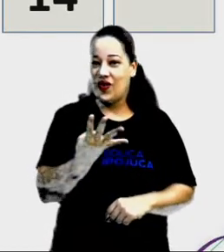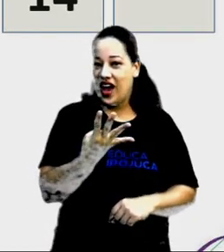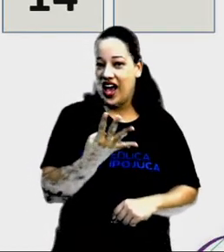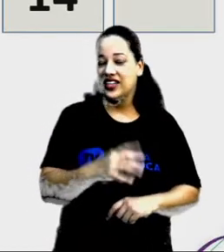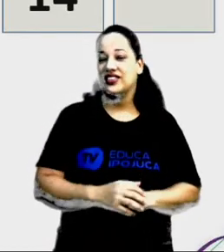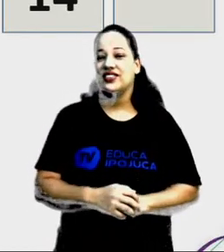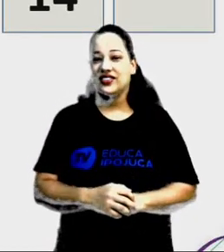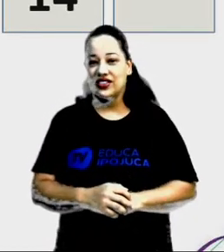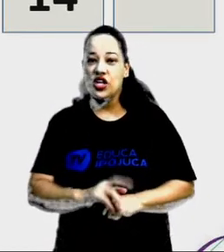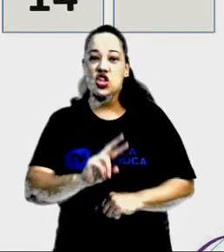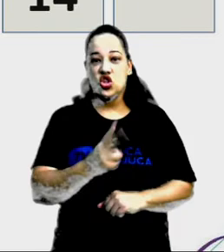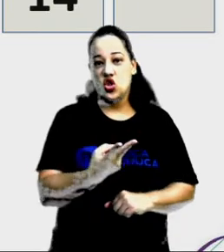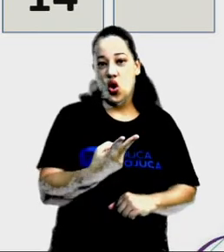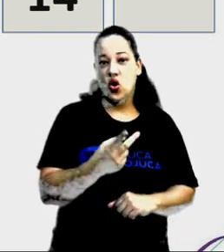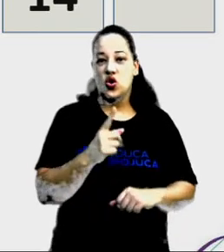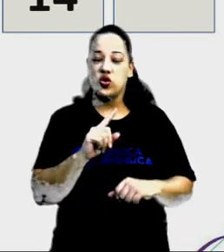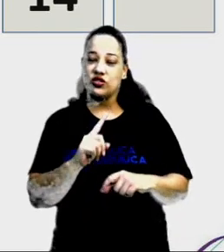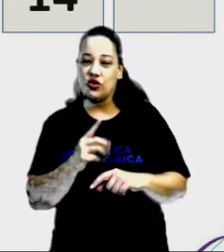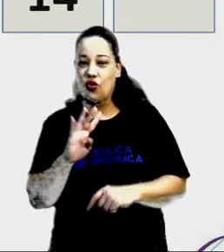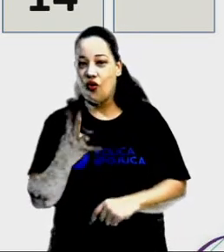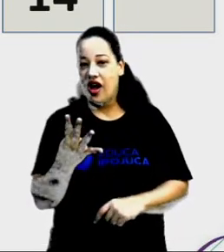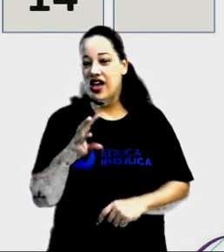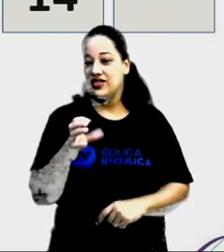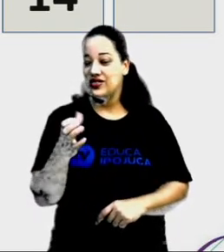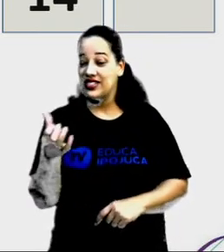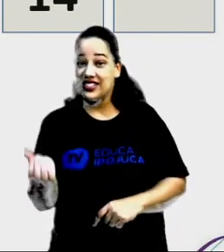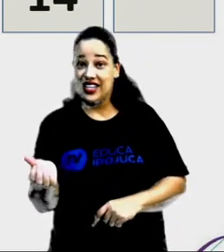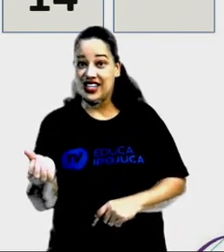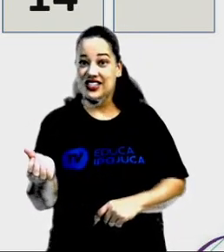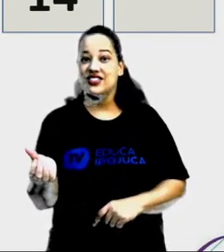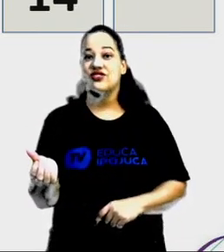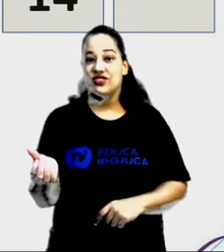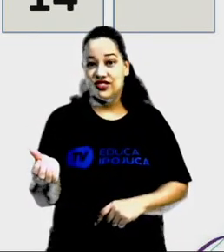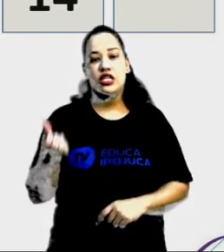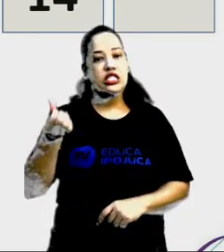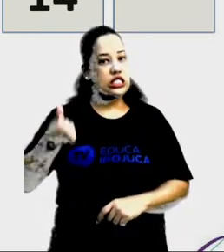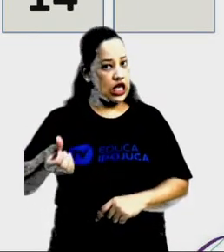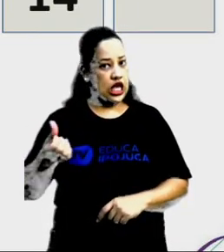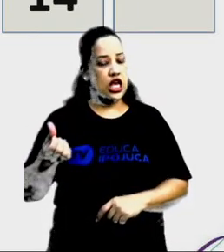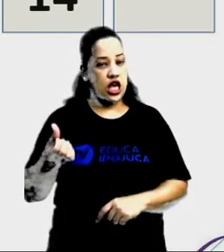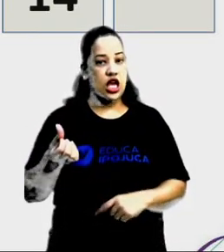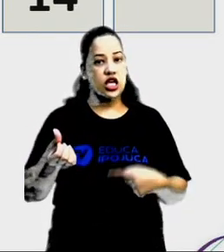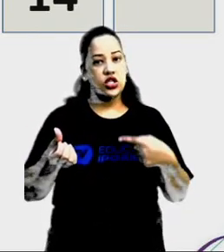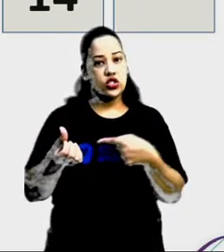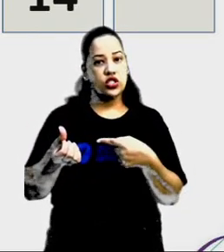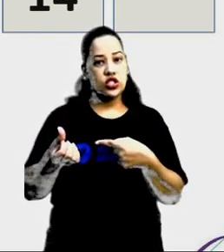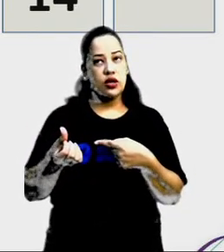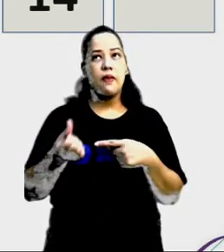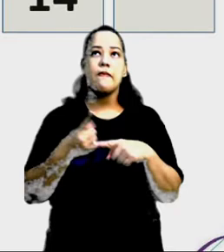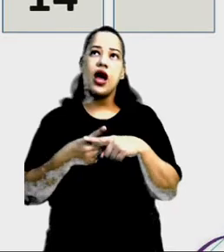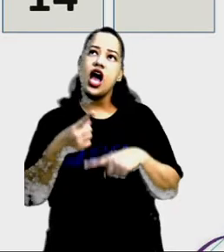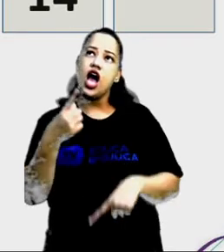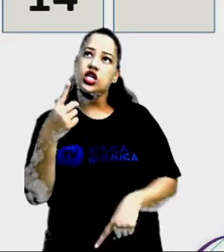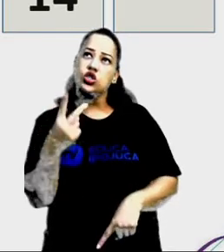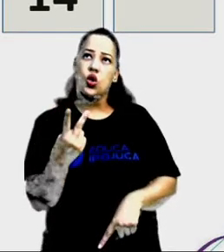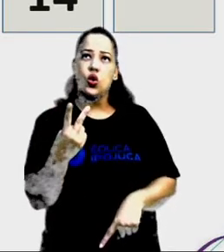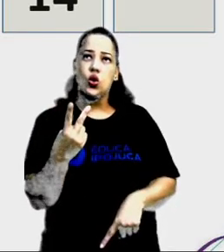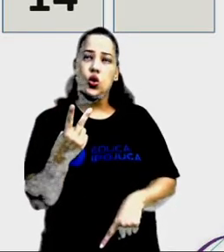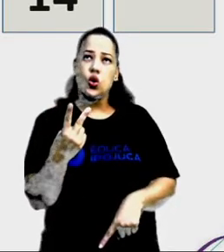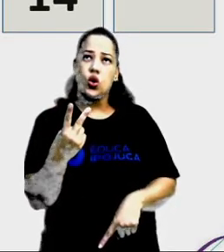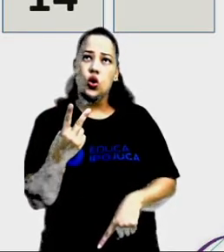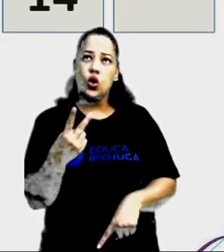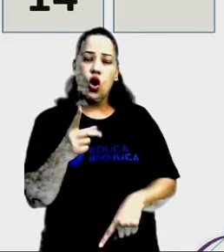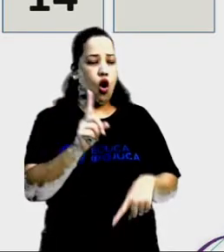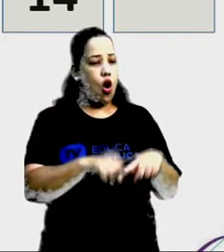4. 2, 4, 6. 6 com 2. Pega dois objetos